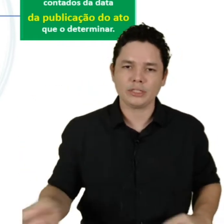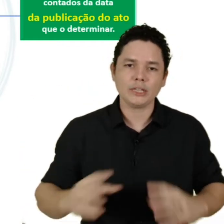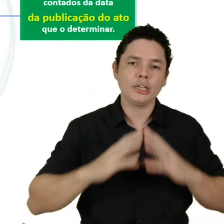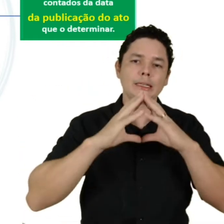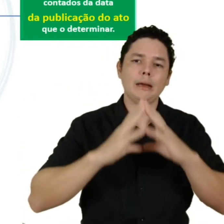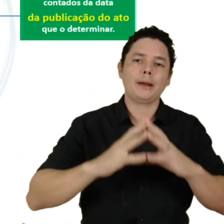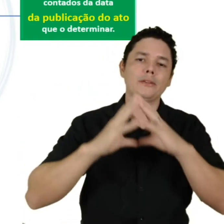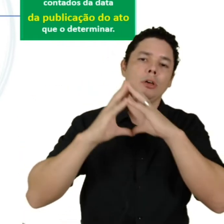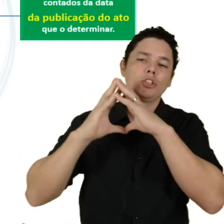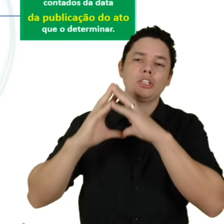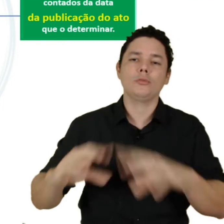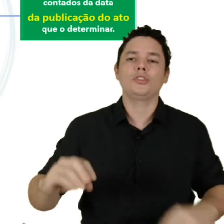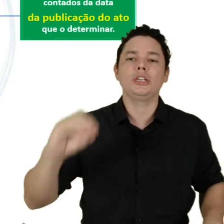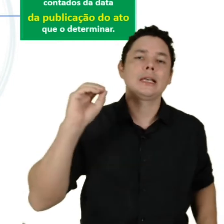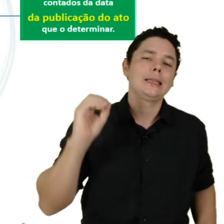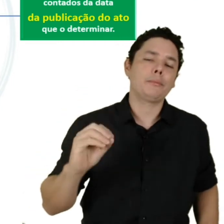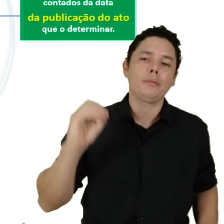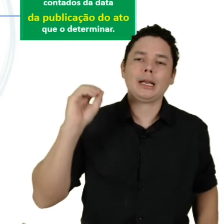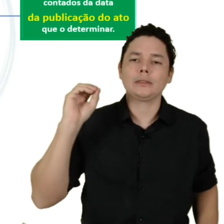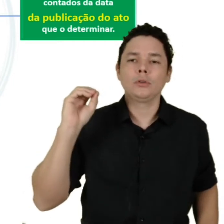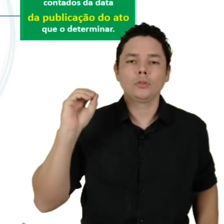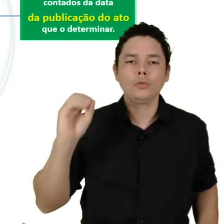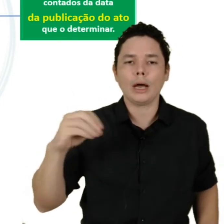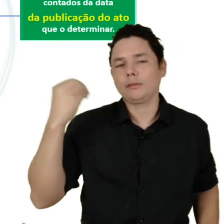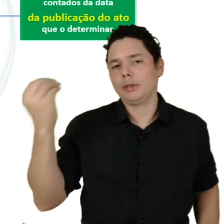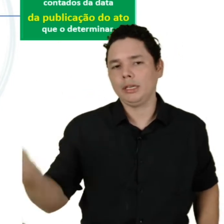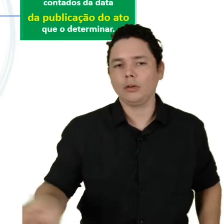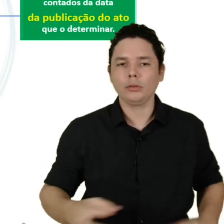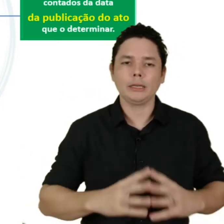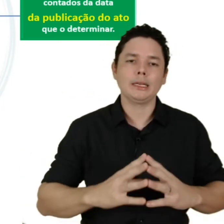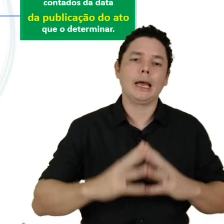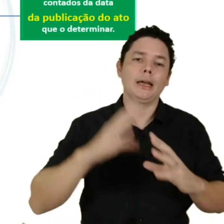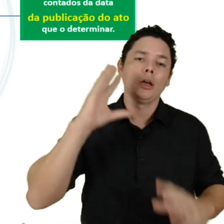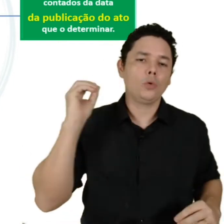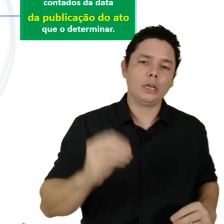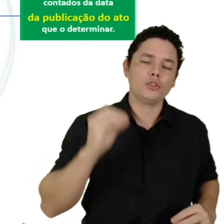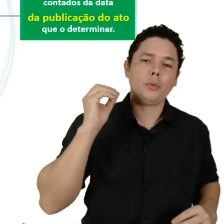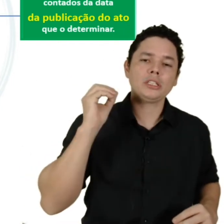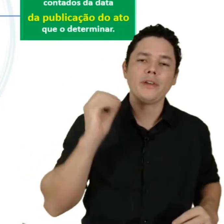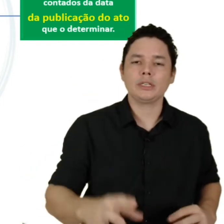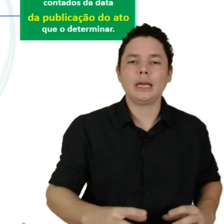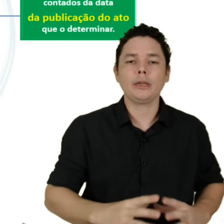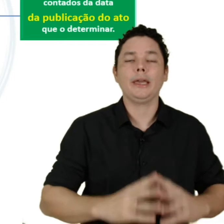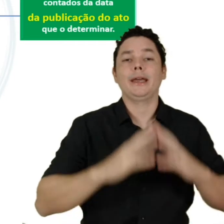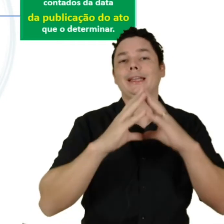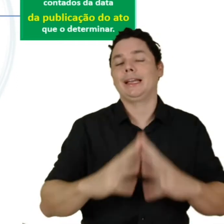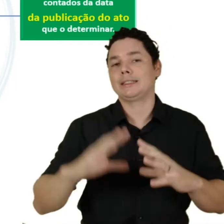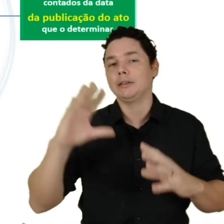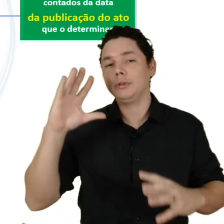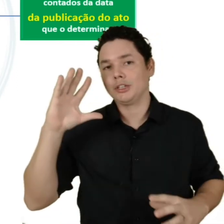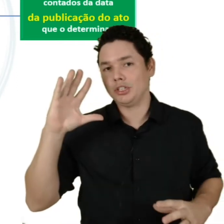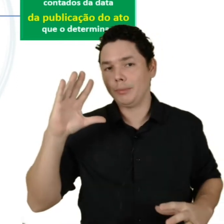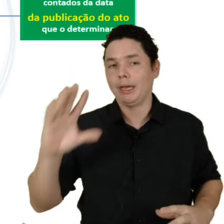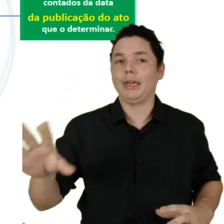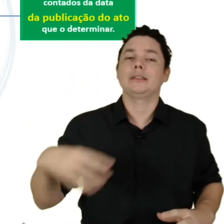exercício na nova sede terá prazo de 5 dias da publicação do ato que o determinar. O termo de posse vai consignar o quê? A